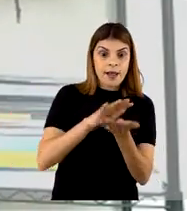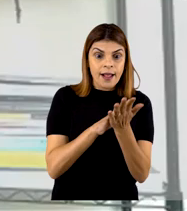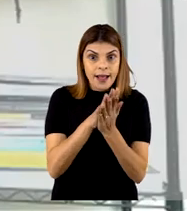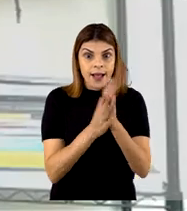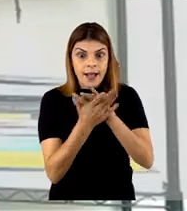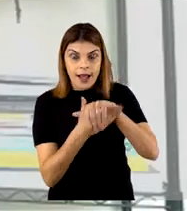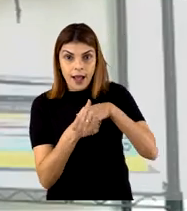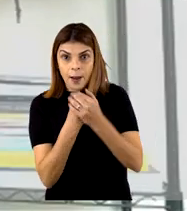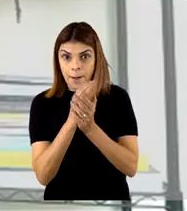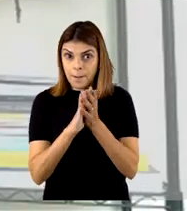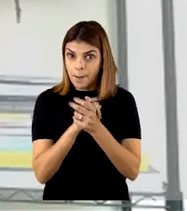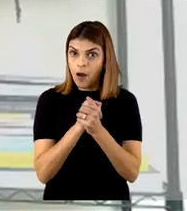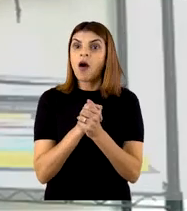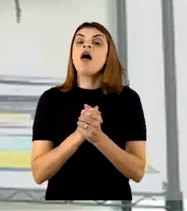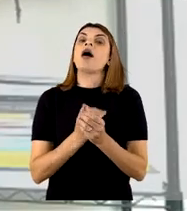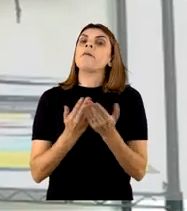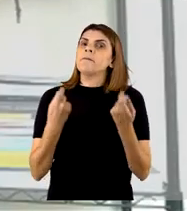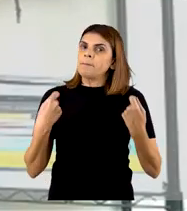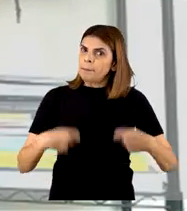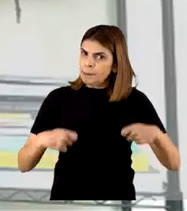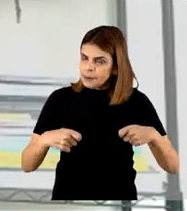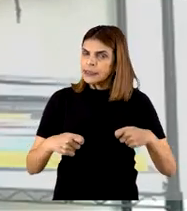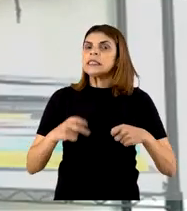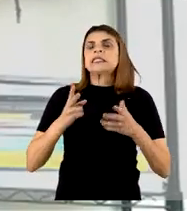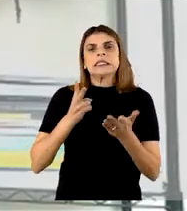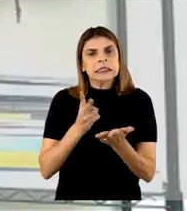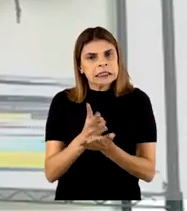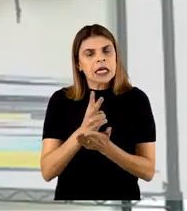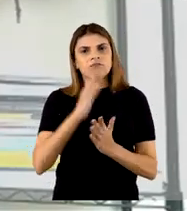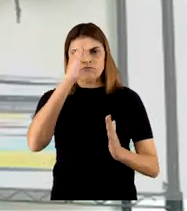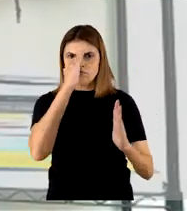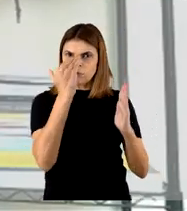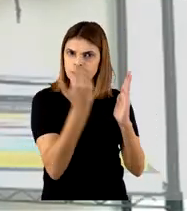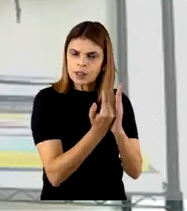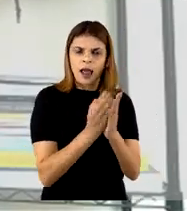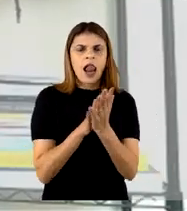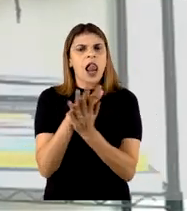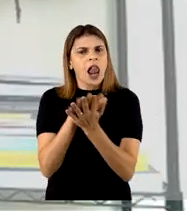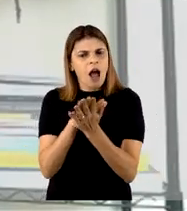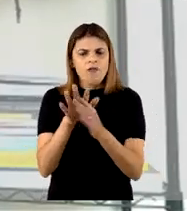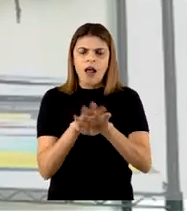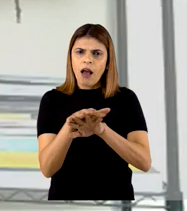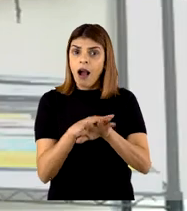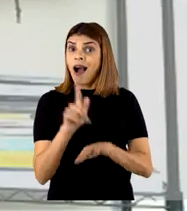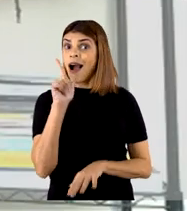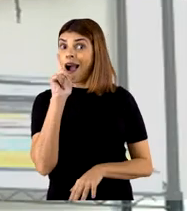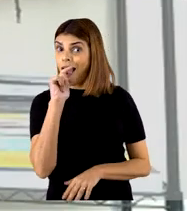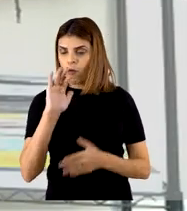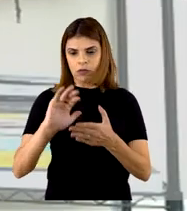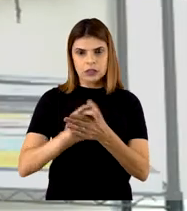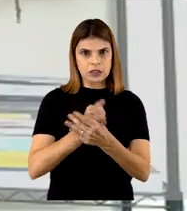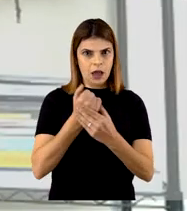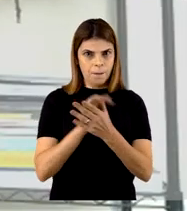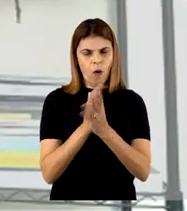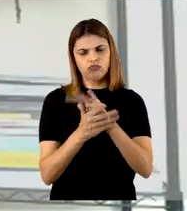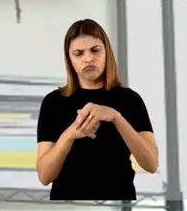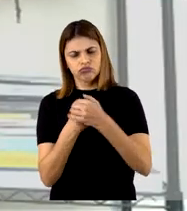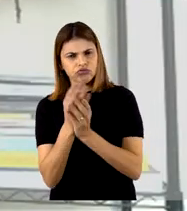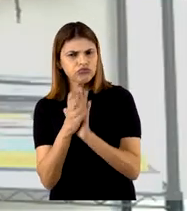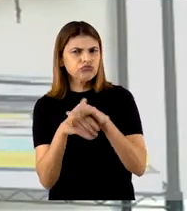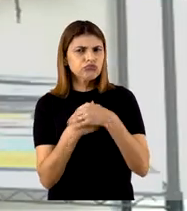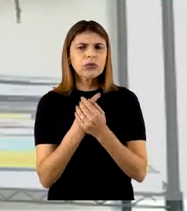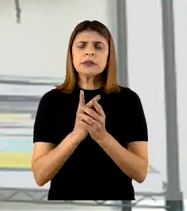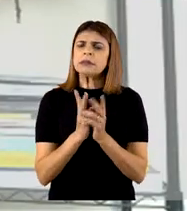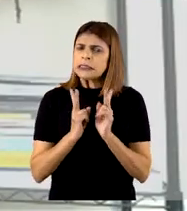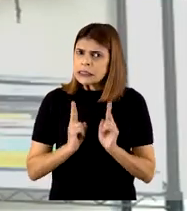asepsia das mãos. Nesse caso, a indicação é a lavagem das mãos com água e sabão,